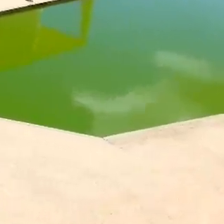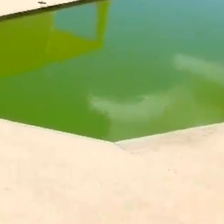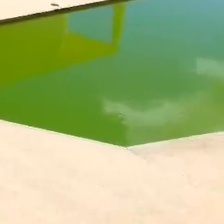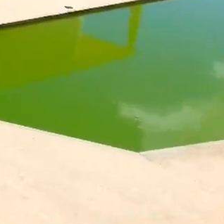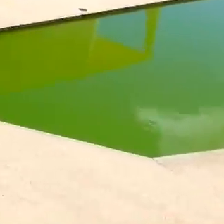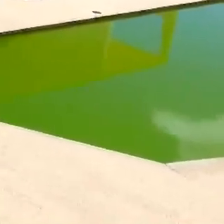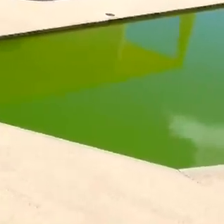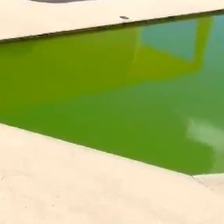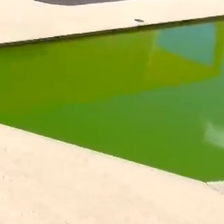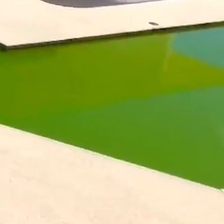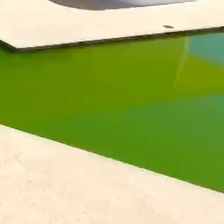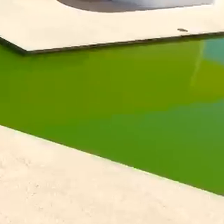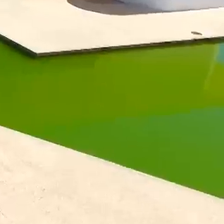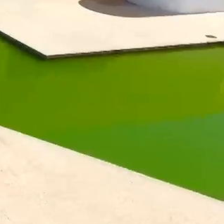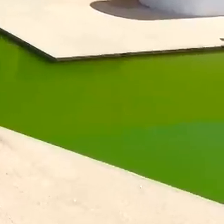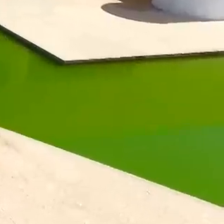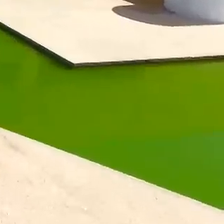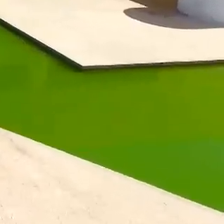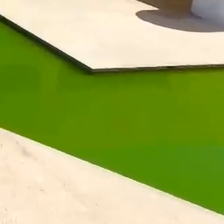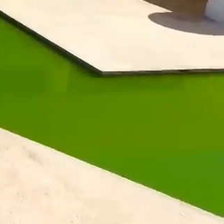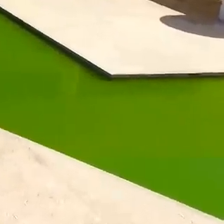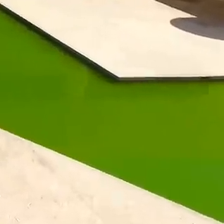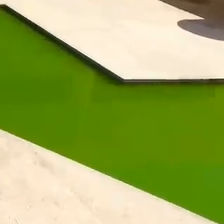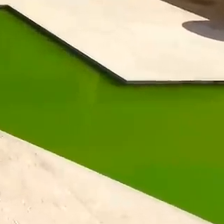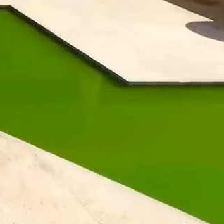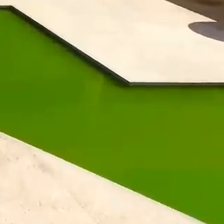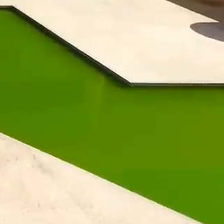Tchau, tchau.